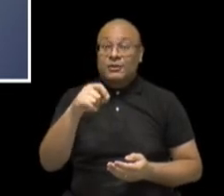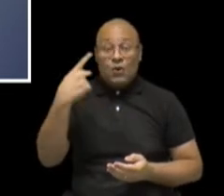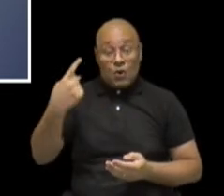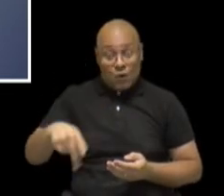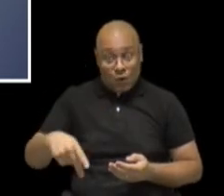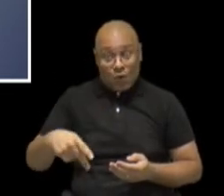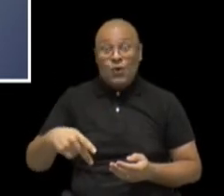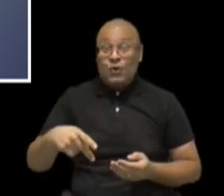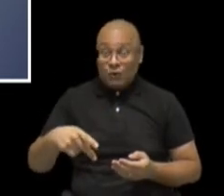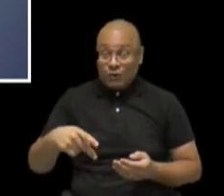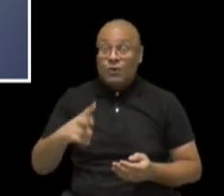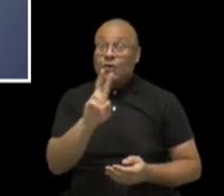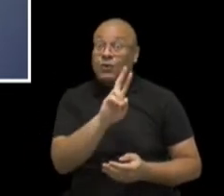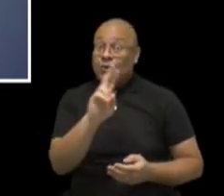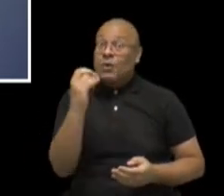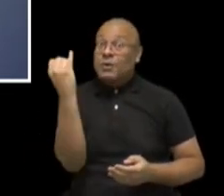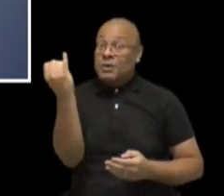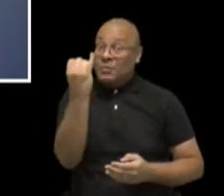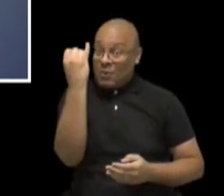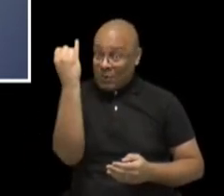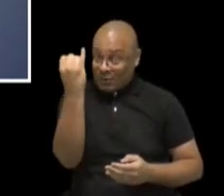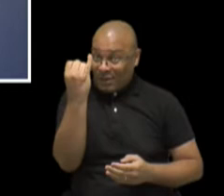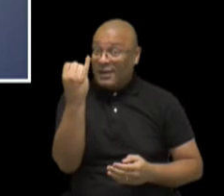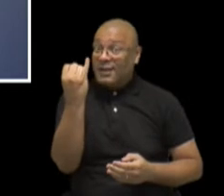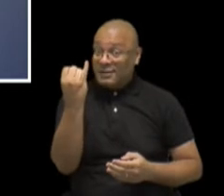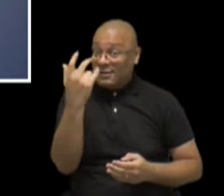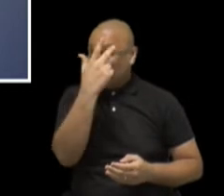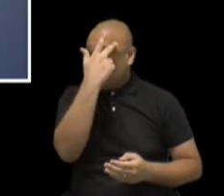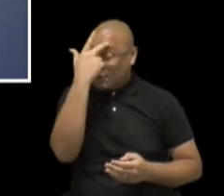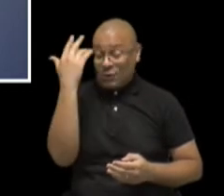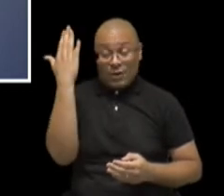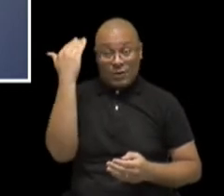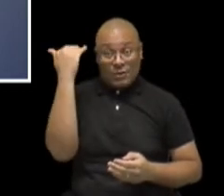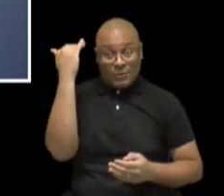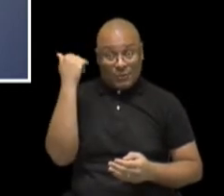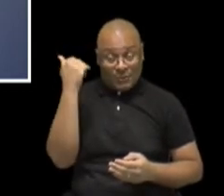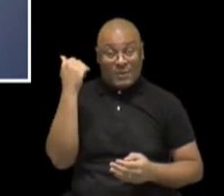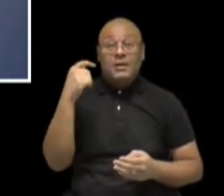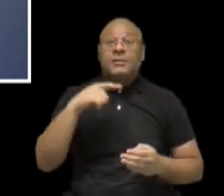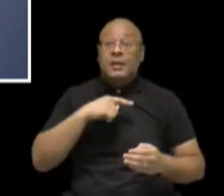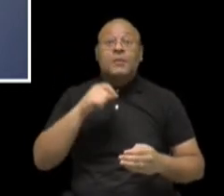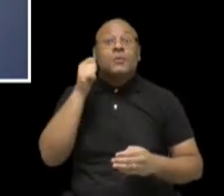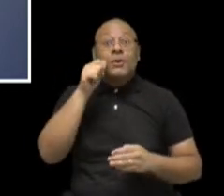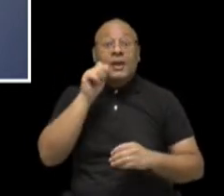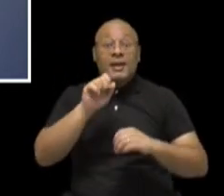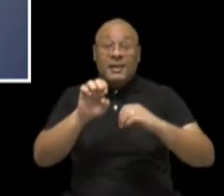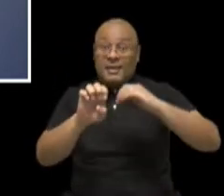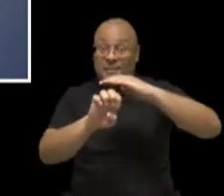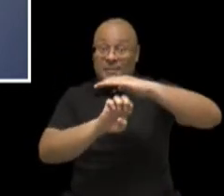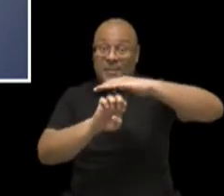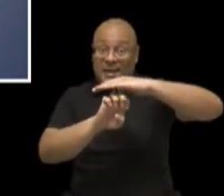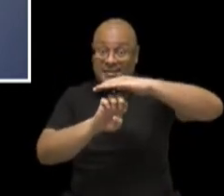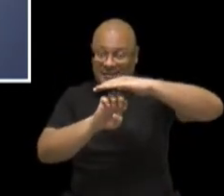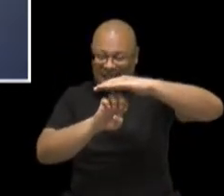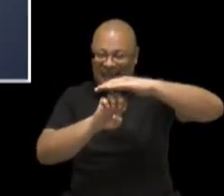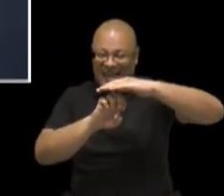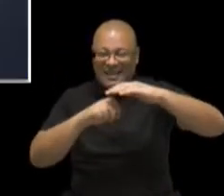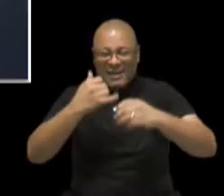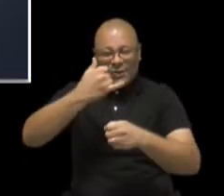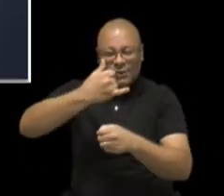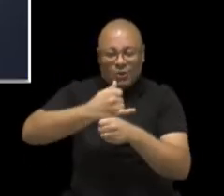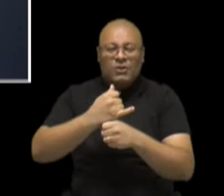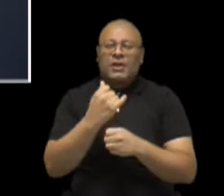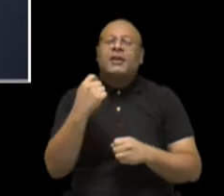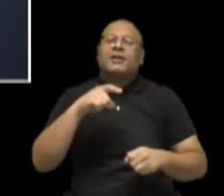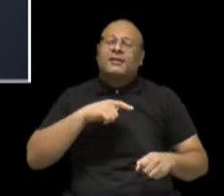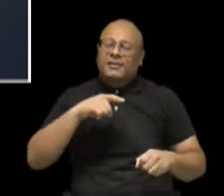dois internacionais. Teremos a atriz Gwyneth Paltrow, que é empresária também, além de atriz, né, e comanda o